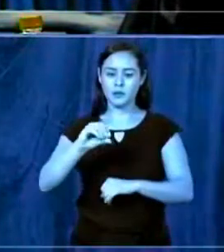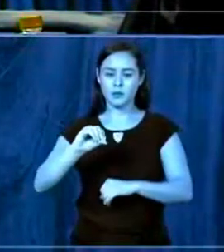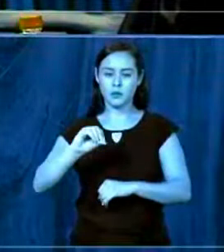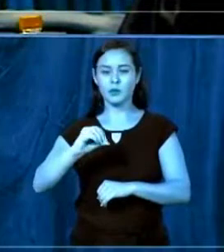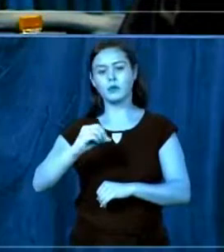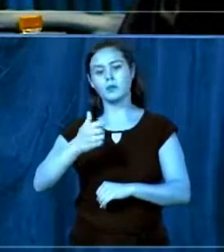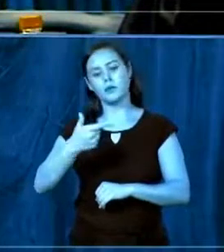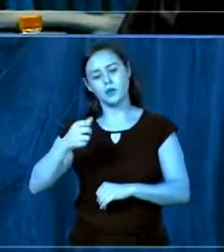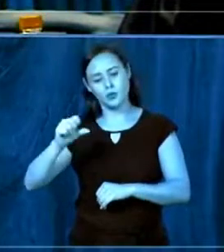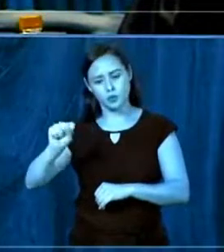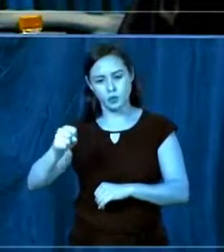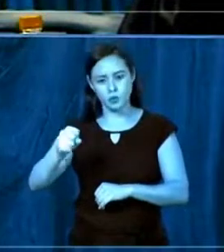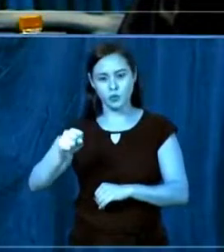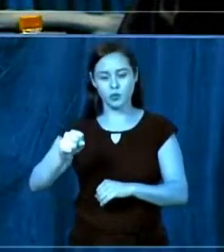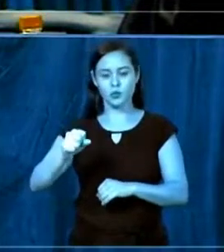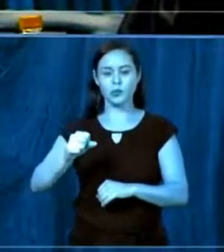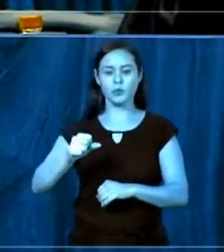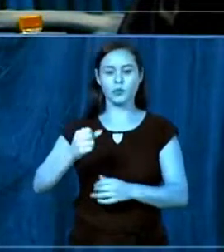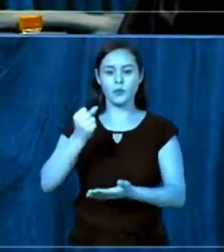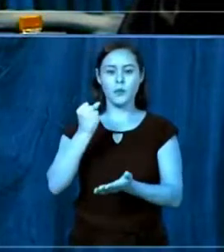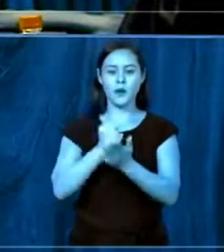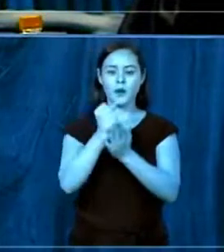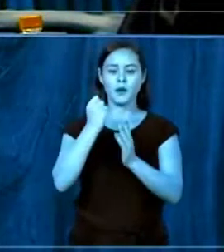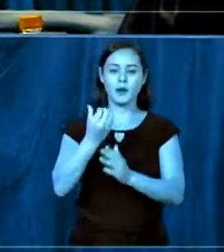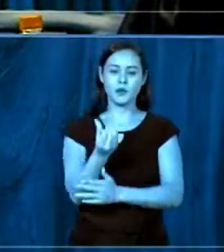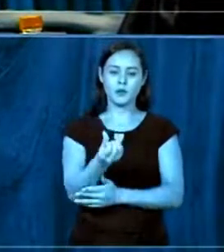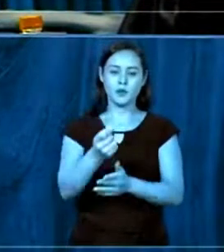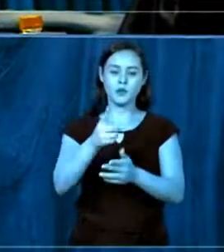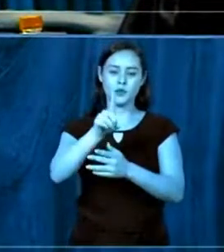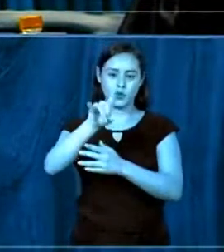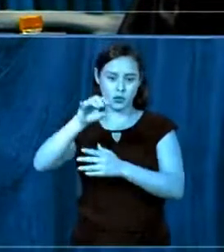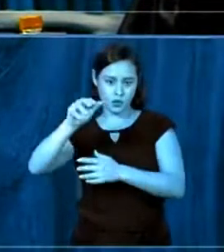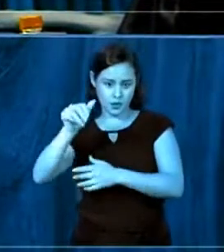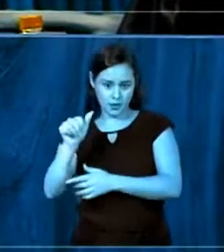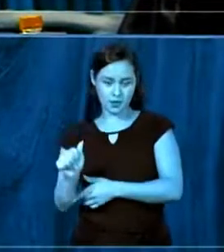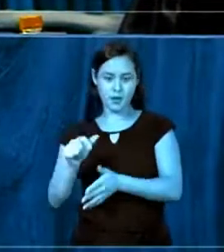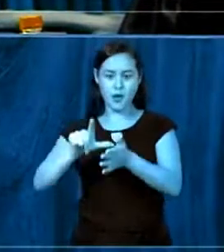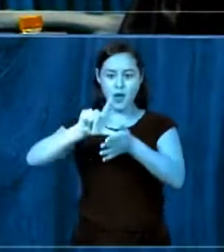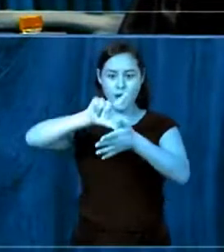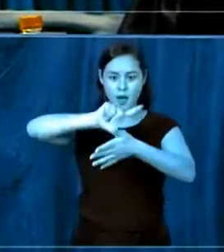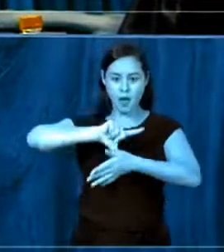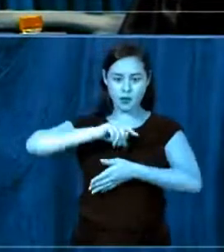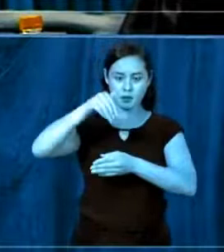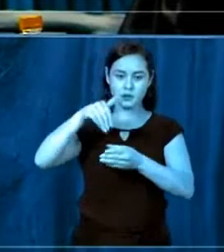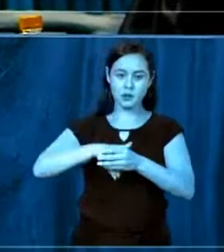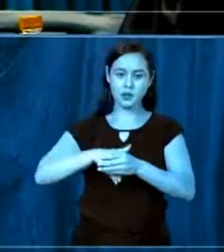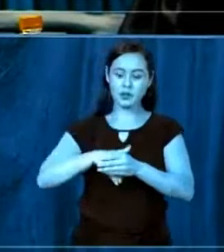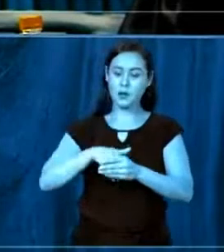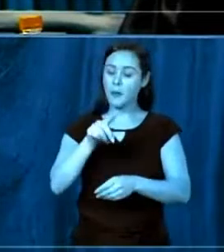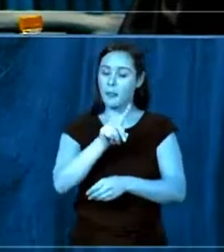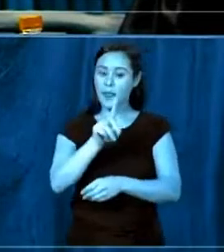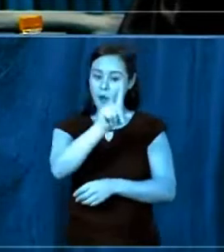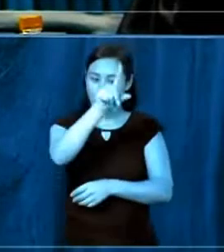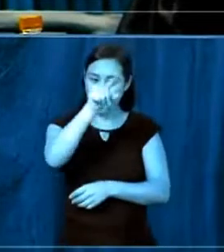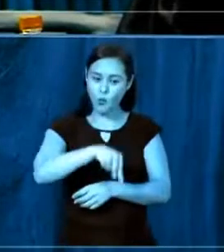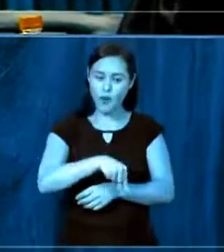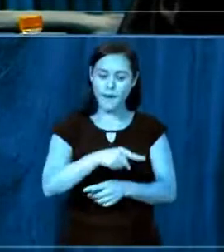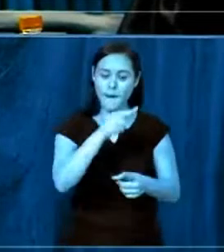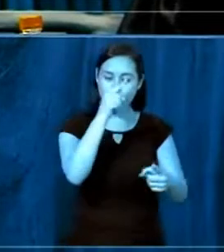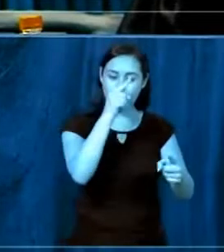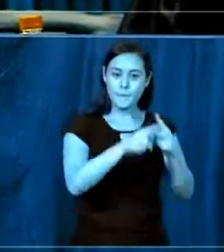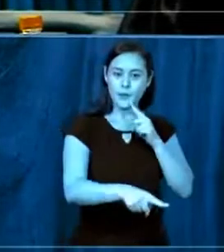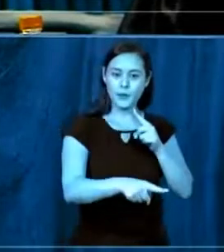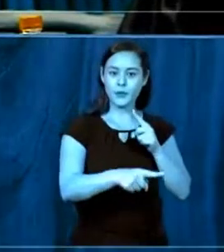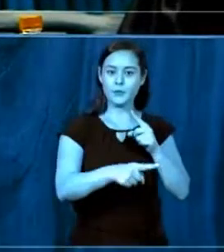6 dias antes da eleição. A semana de adiamento não caracteriza a censura, apenas evita que o